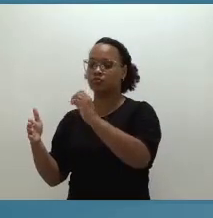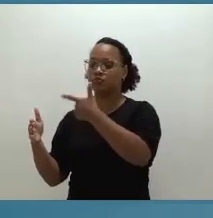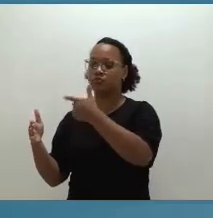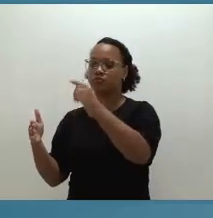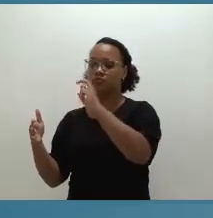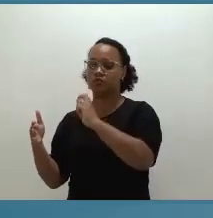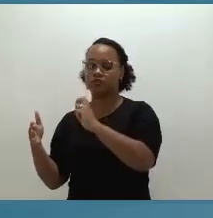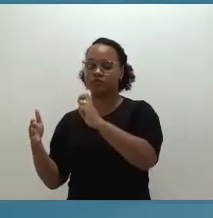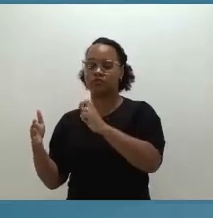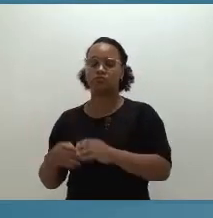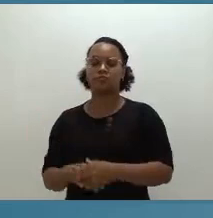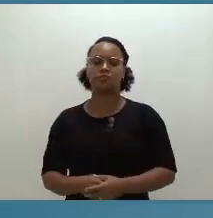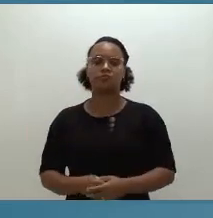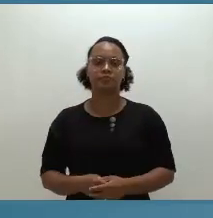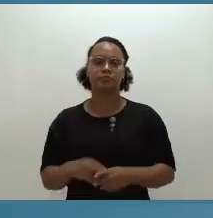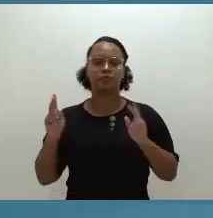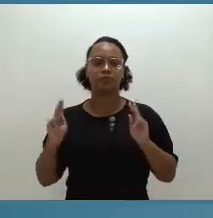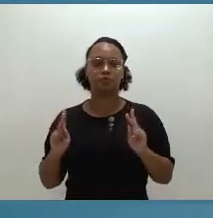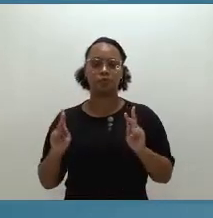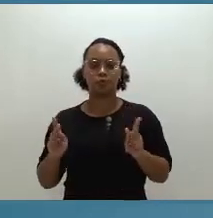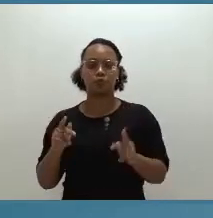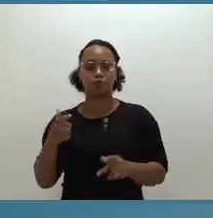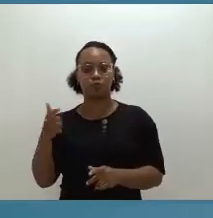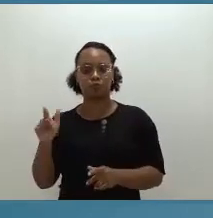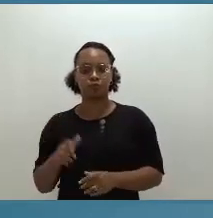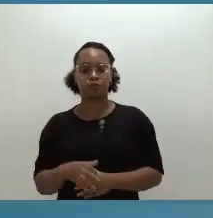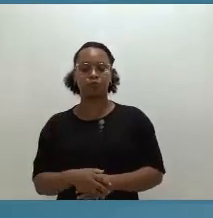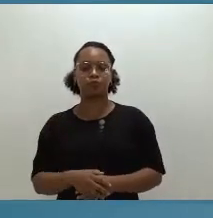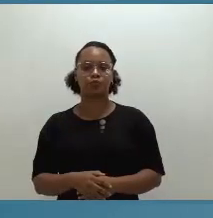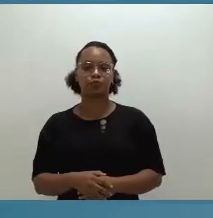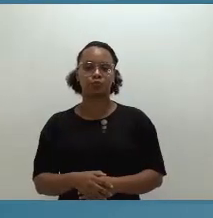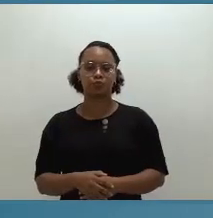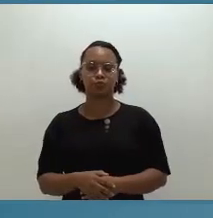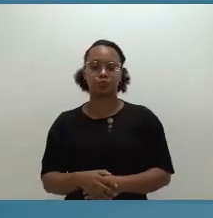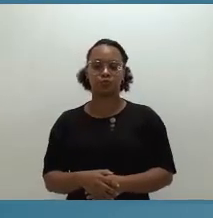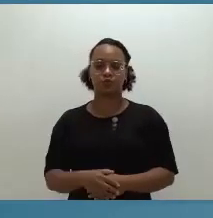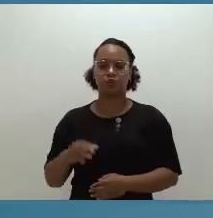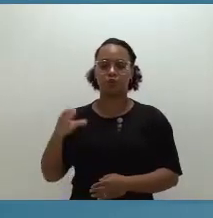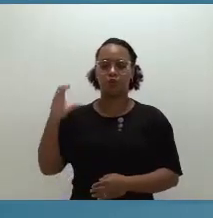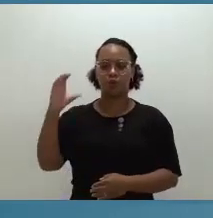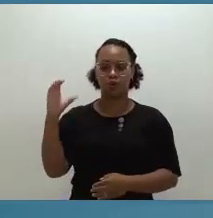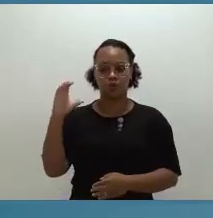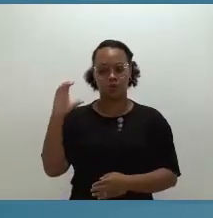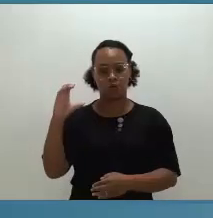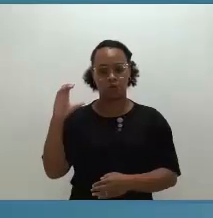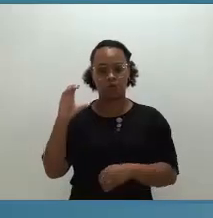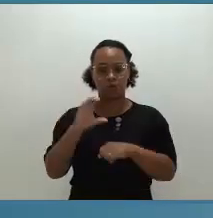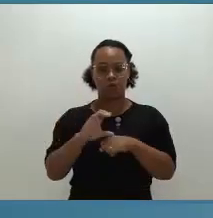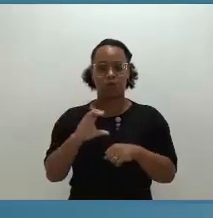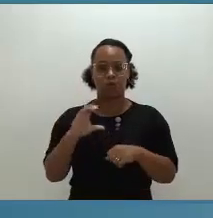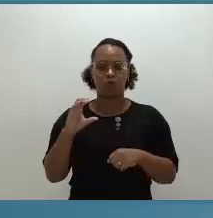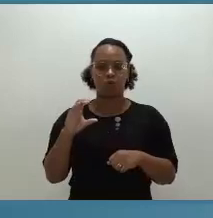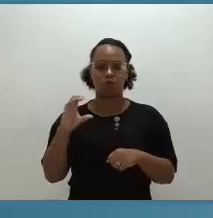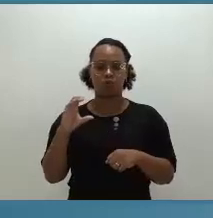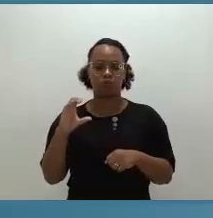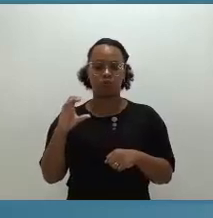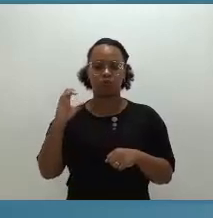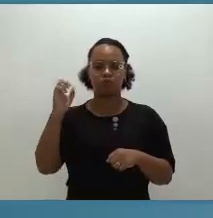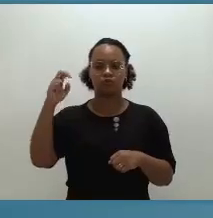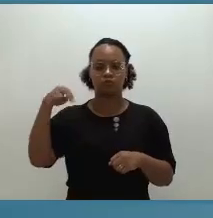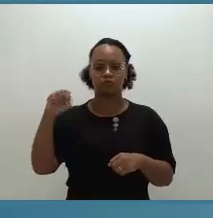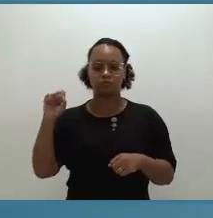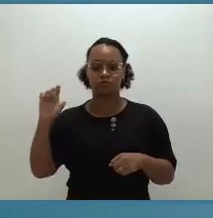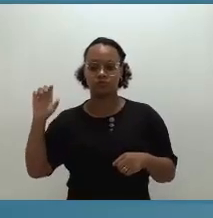Vamos agora, nós temos o Conselho da Magistratura. Precisamos de 4